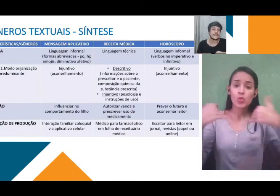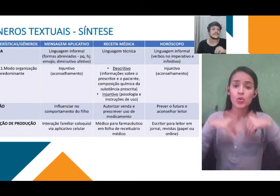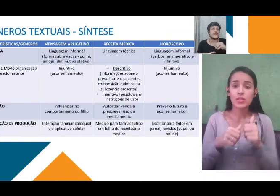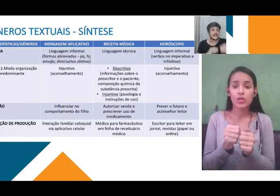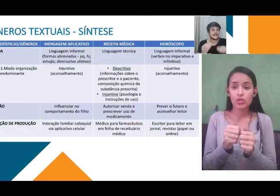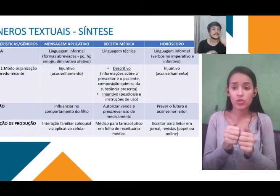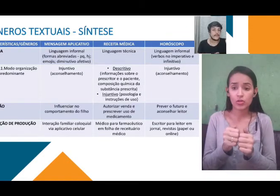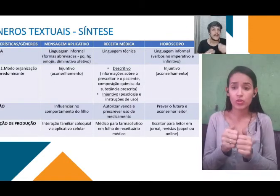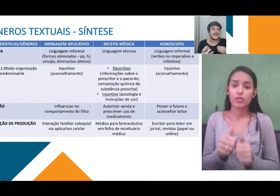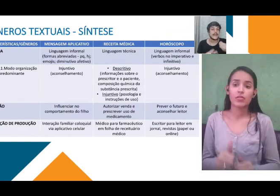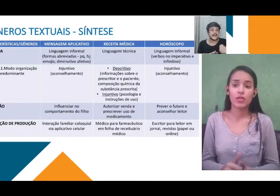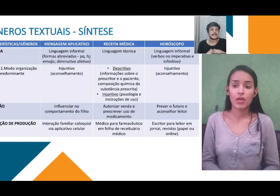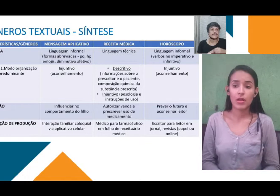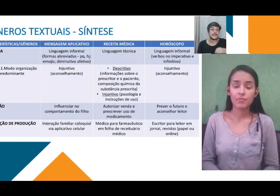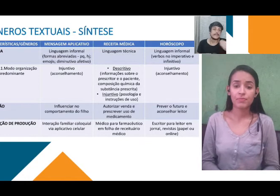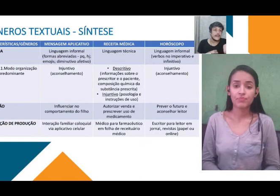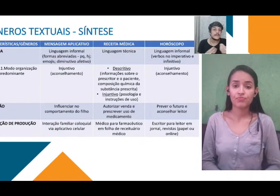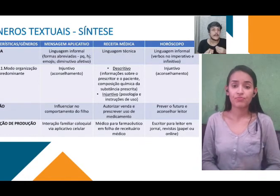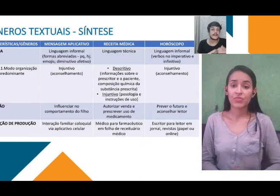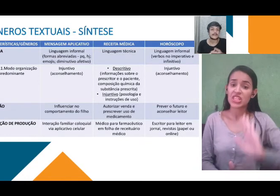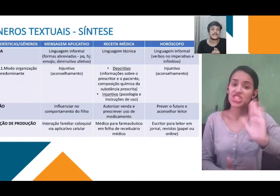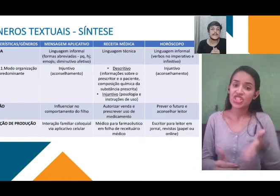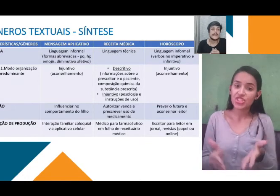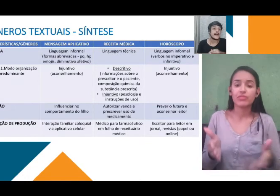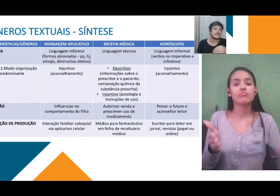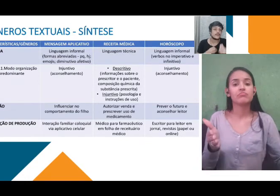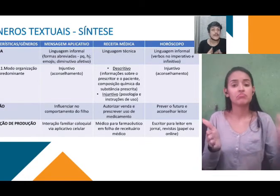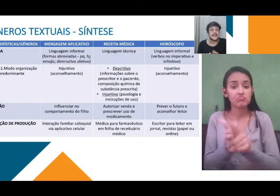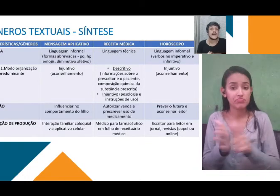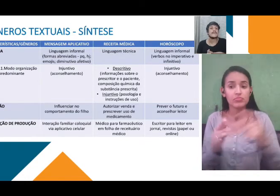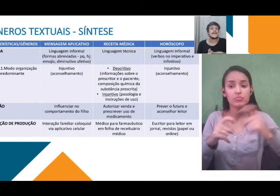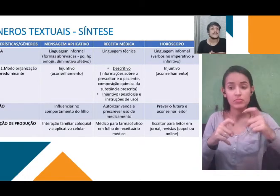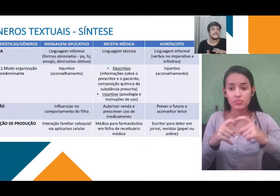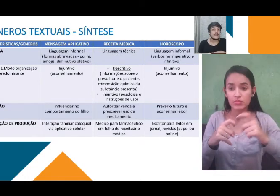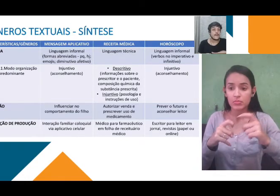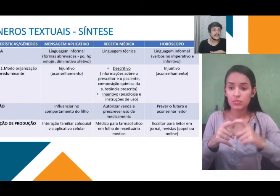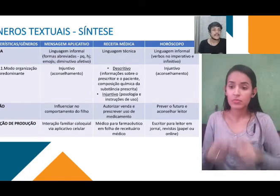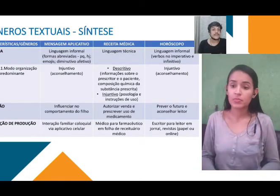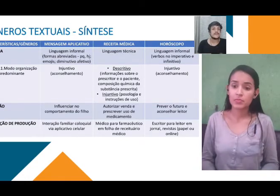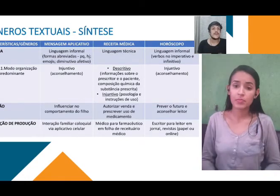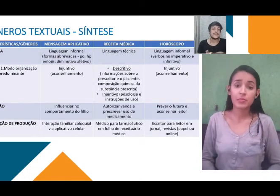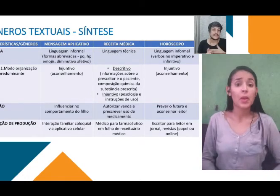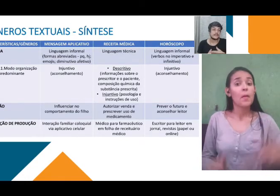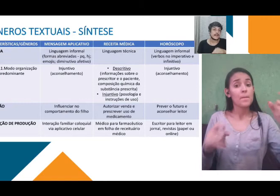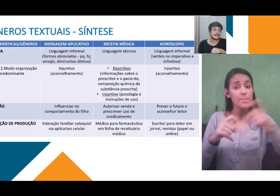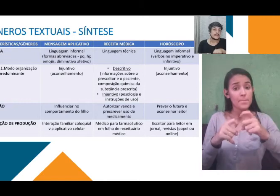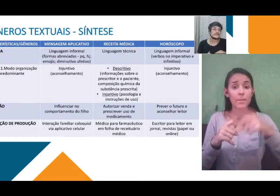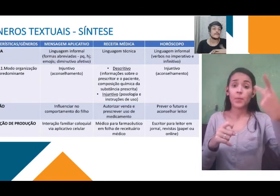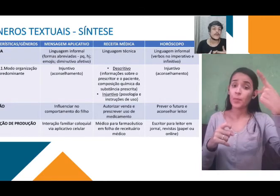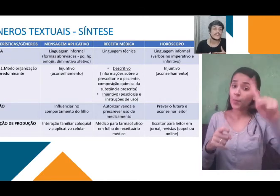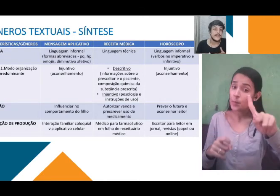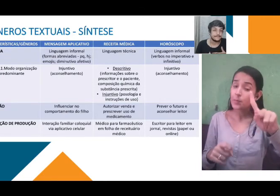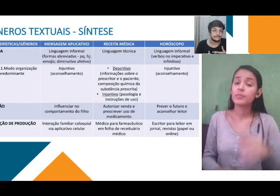nós temos uma relação de mãe e filho, né? Uma relação familiar, coloquial, e via um aplicativo de celular seria